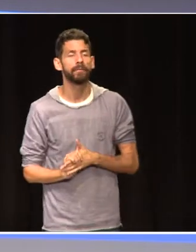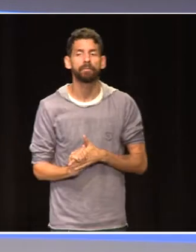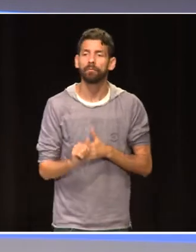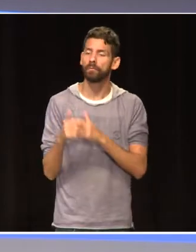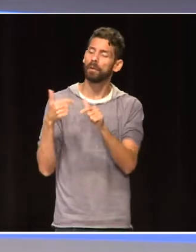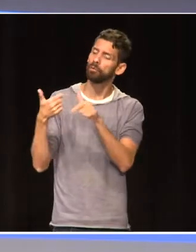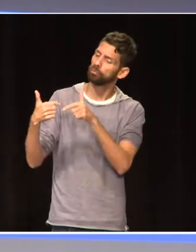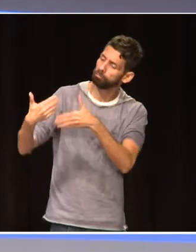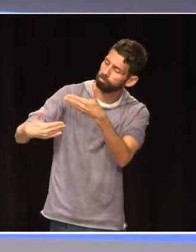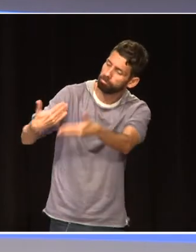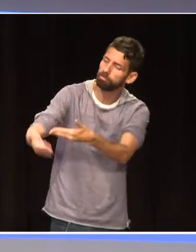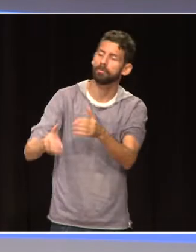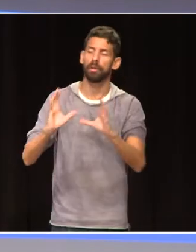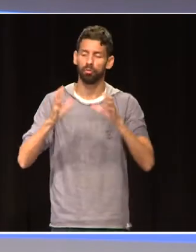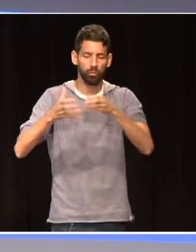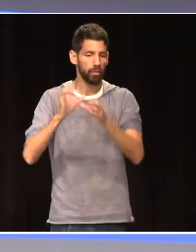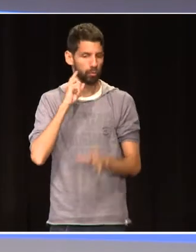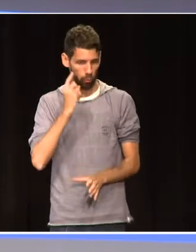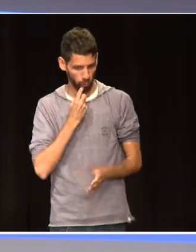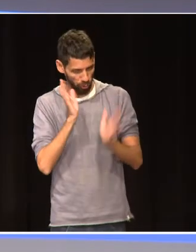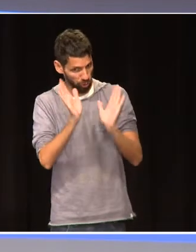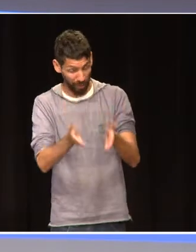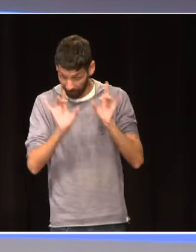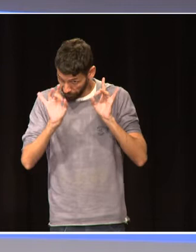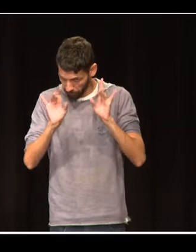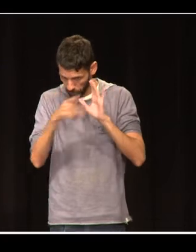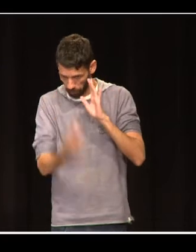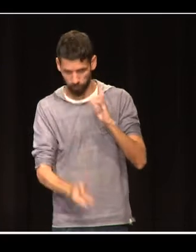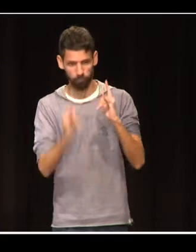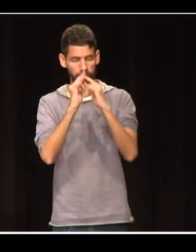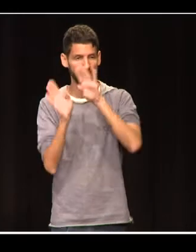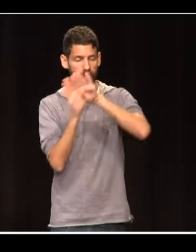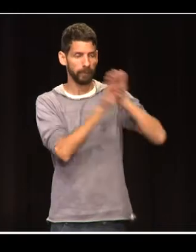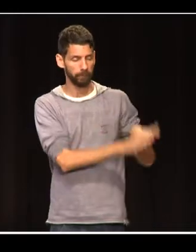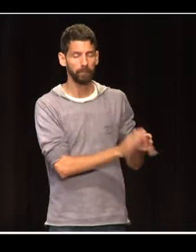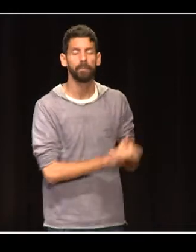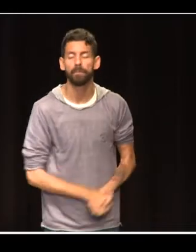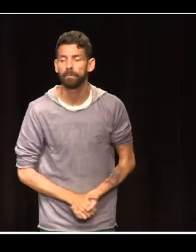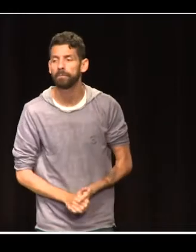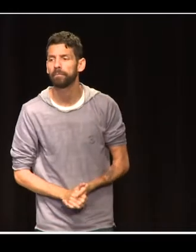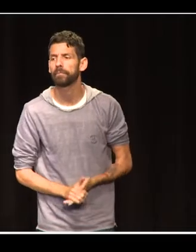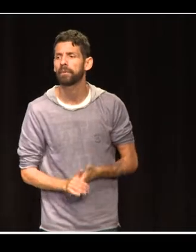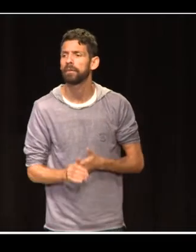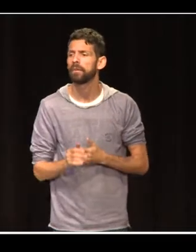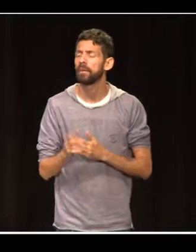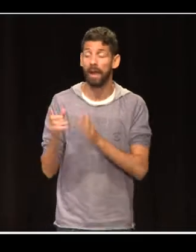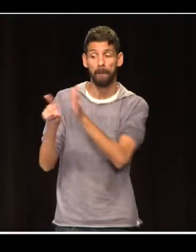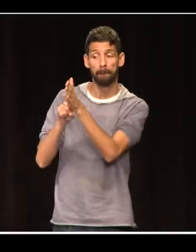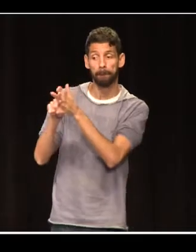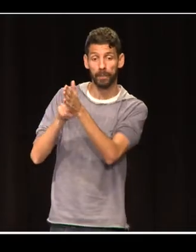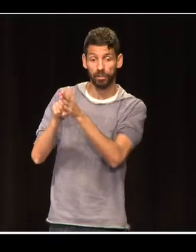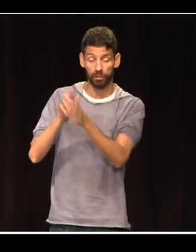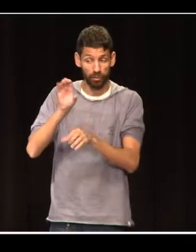por esse desenvolvimento dessa comunidade surda, tá? Que é especial. Bom, o espaço de pesquisa e